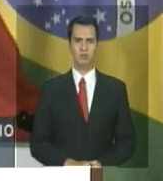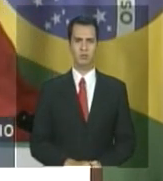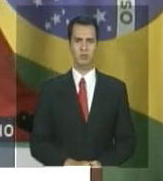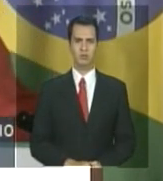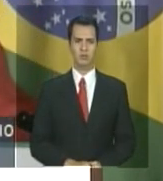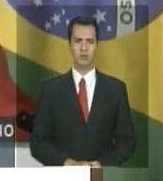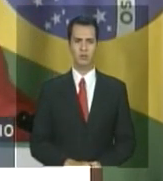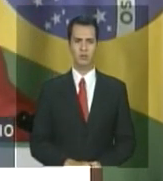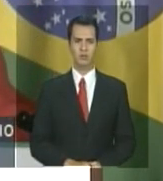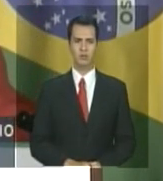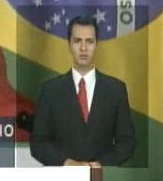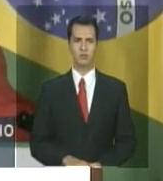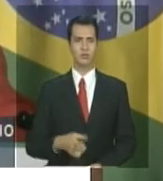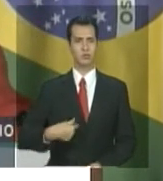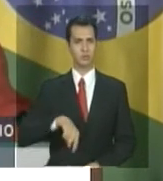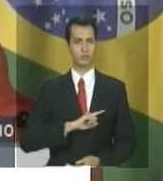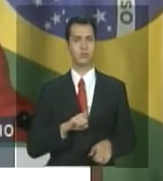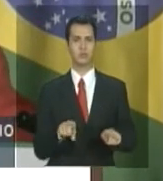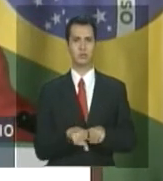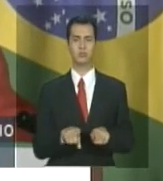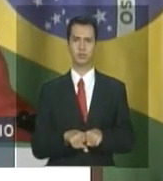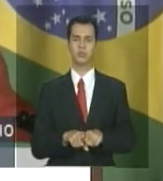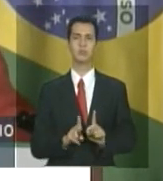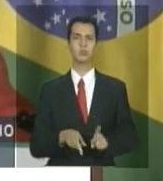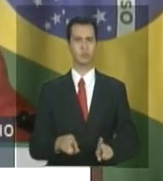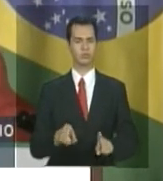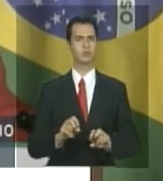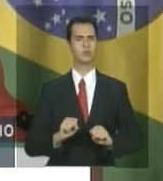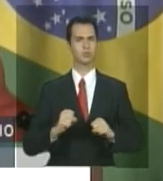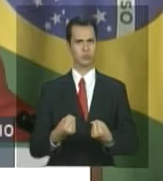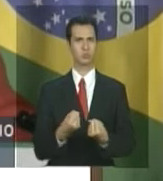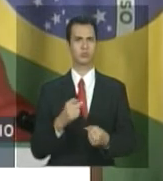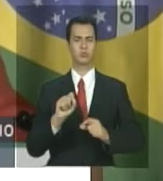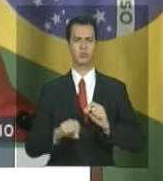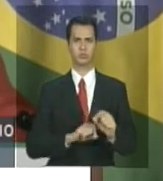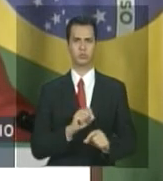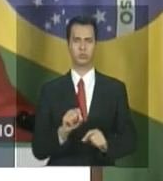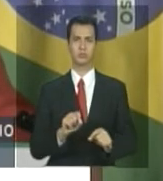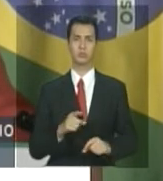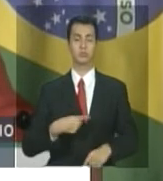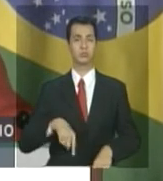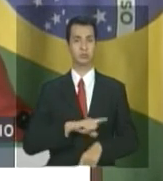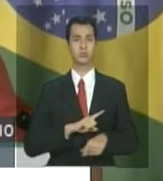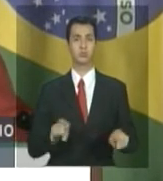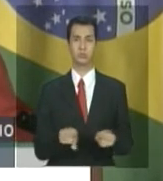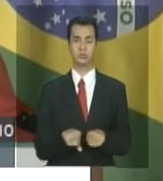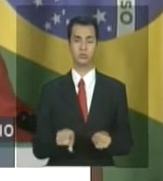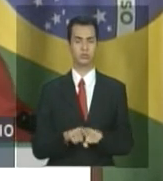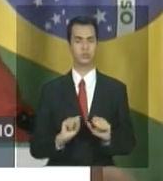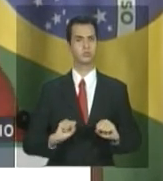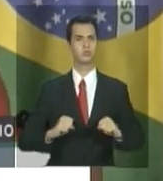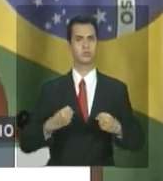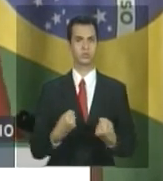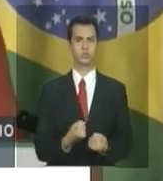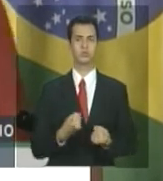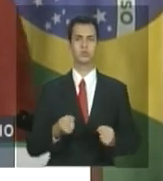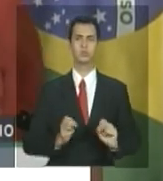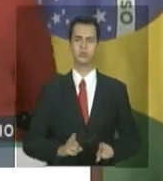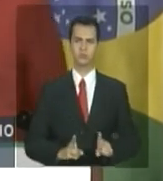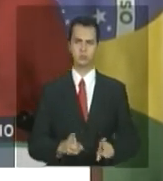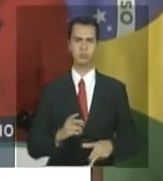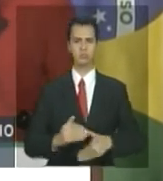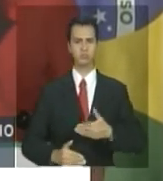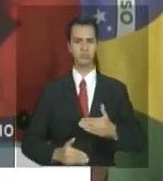Nós também mantivemos um esforço significativo e ainda estamos também fazendo este esforço